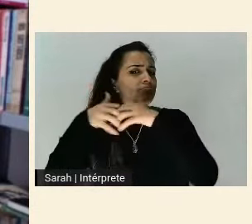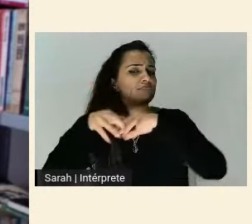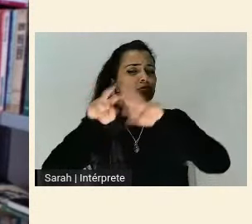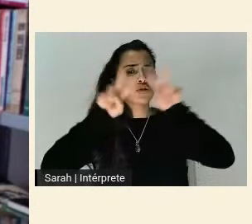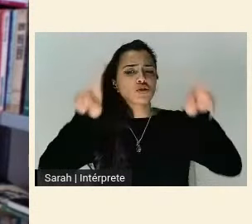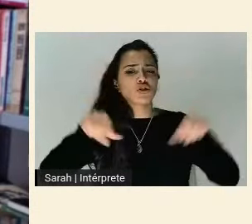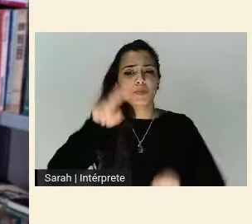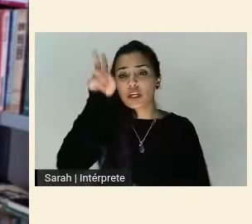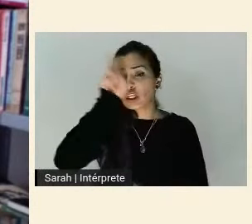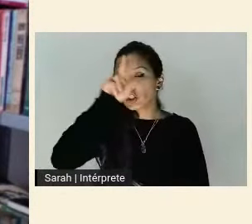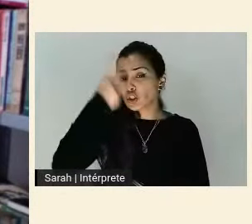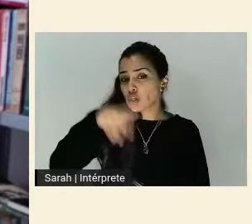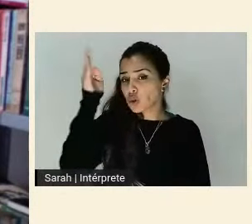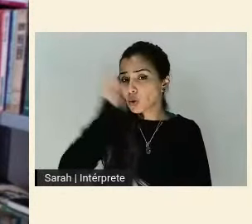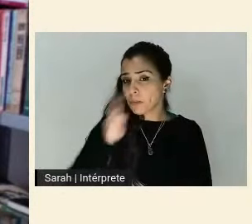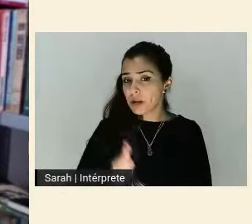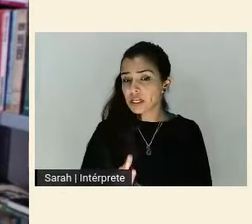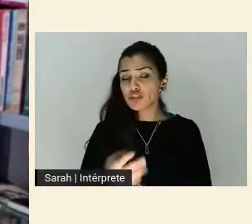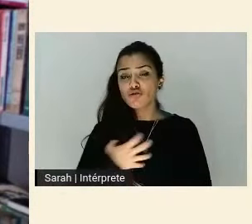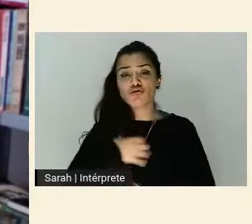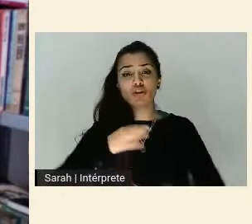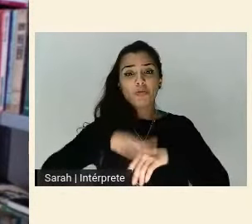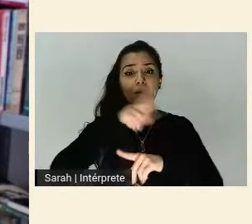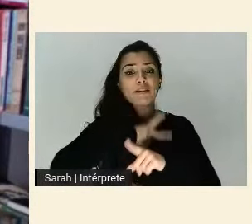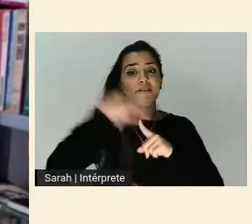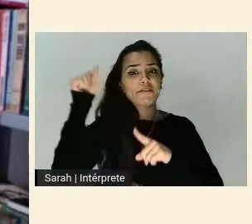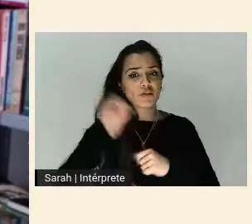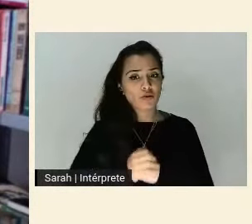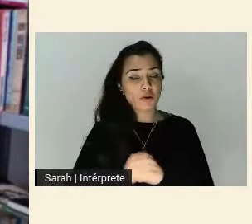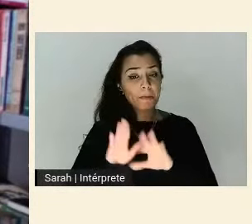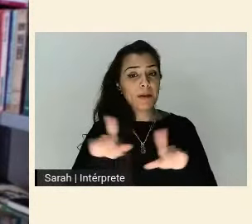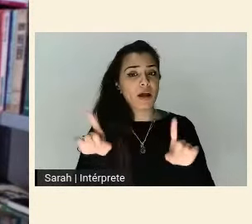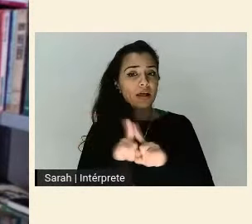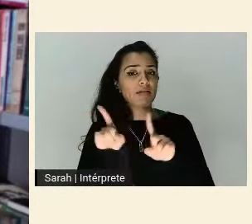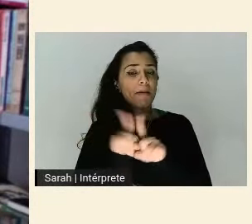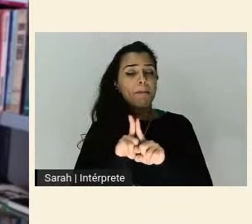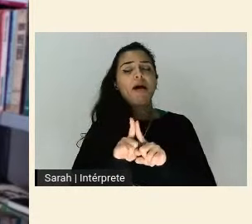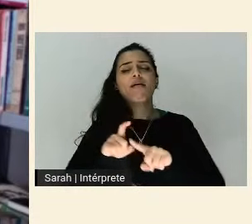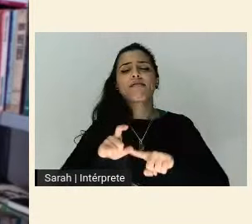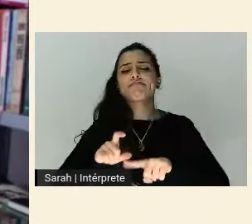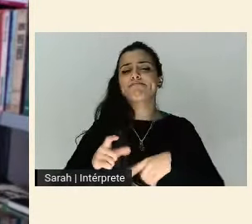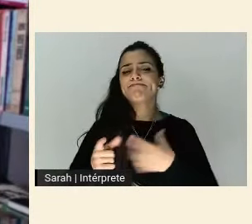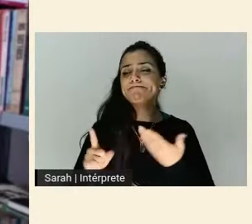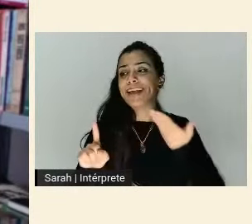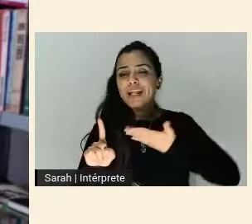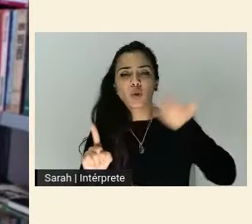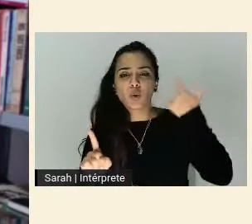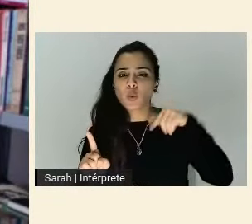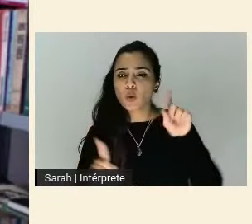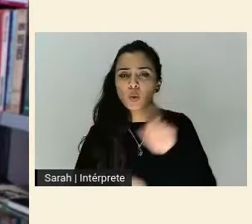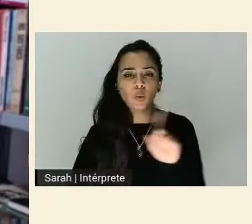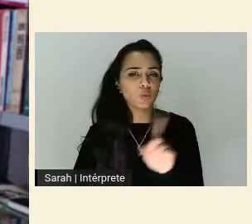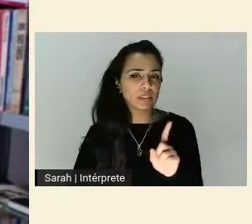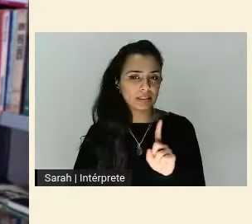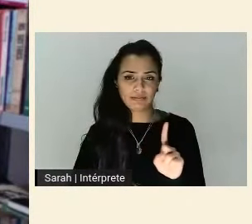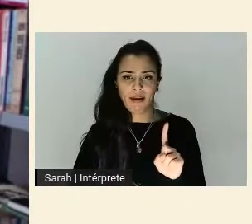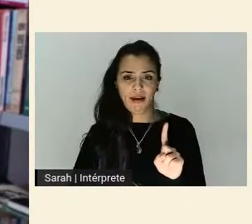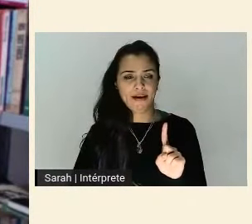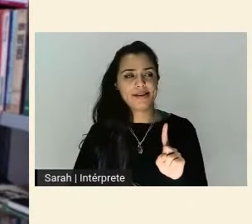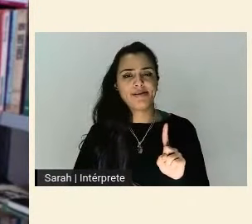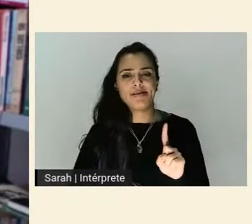Né? Mas, ao mesmo tempo, não é, ele não consegue, né, que